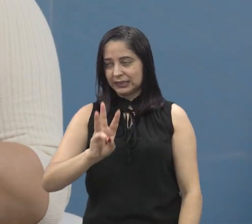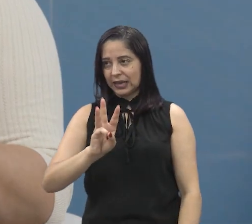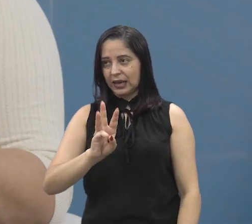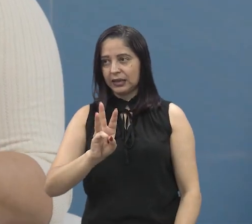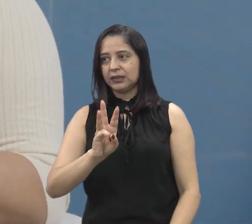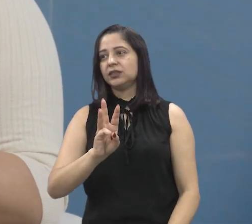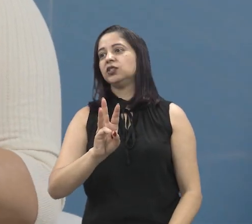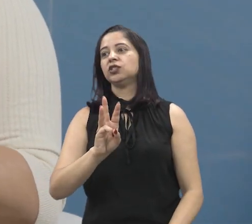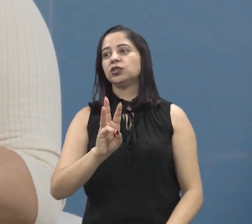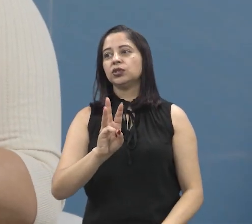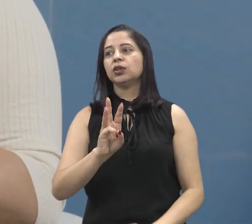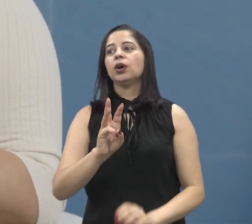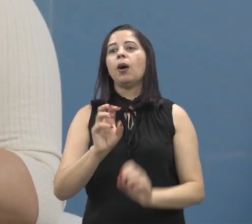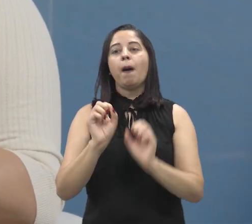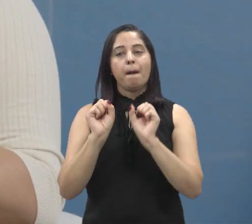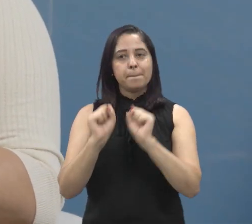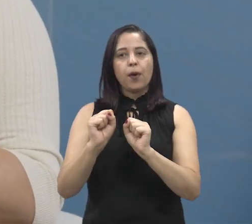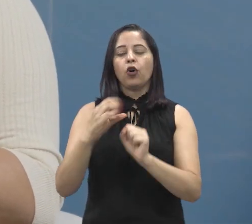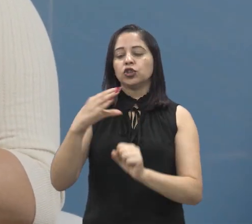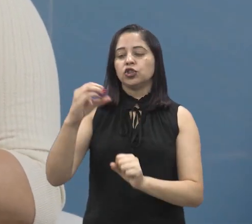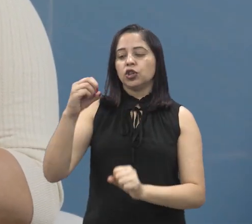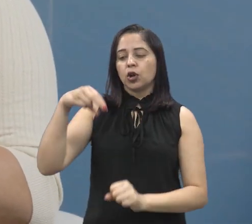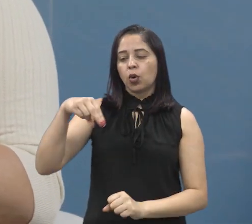quiser colocar ali na busca,